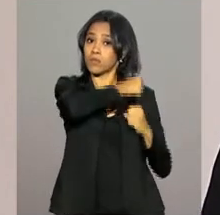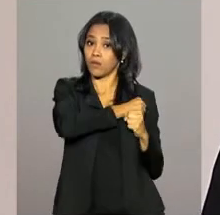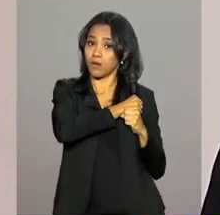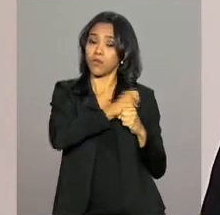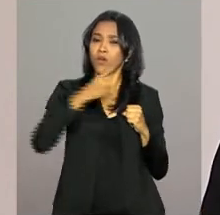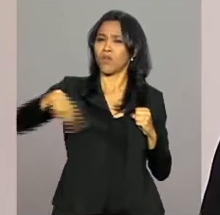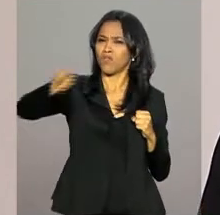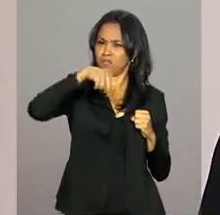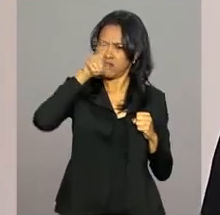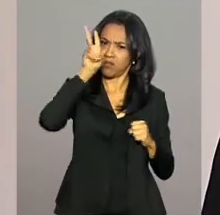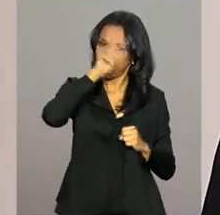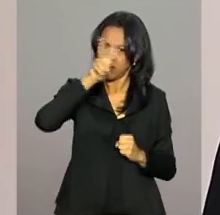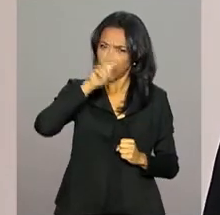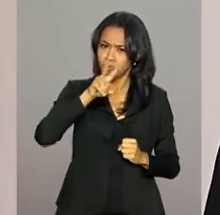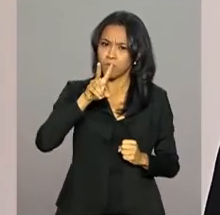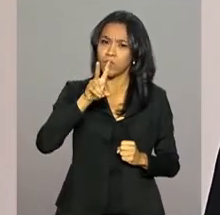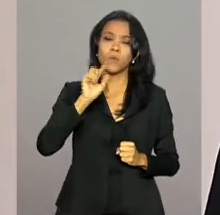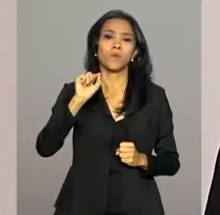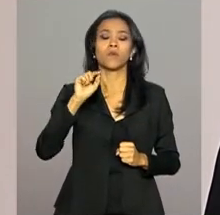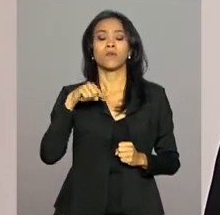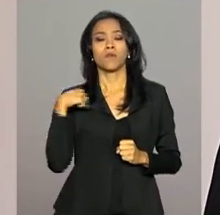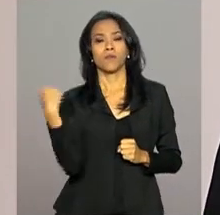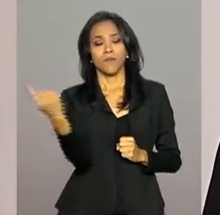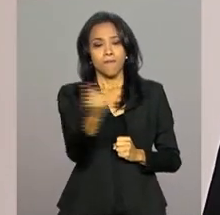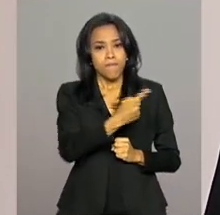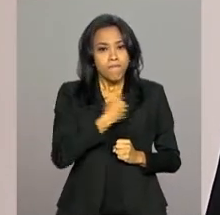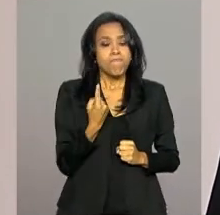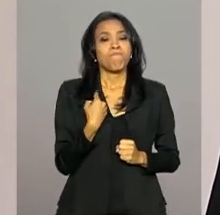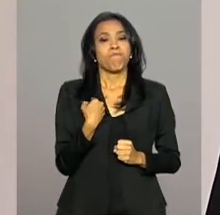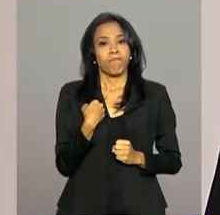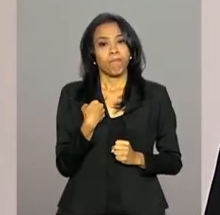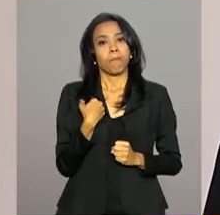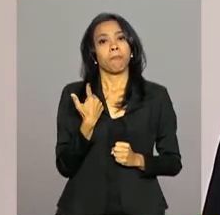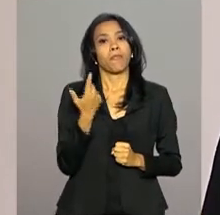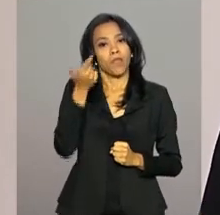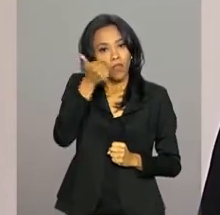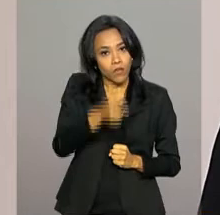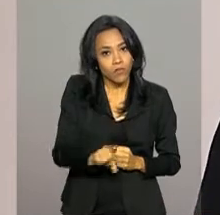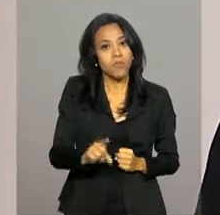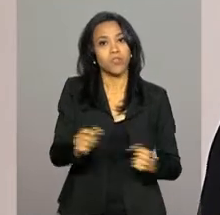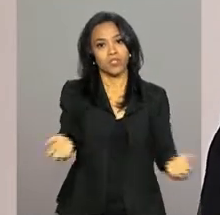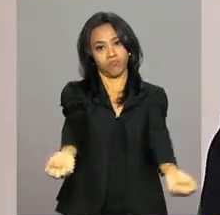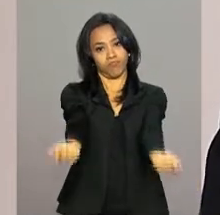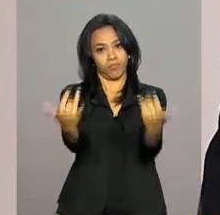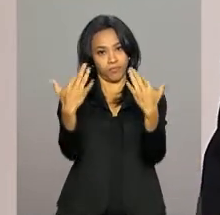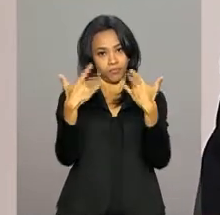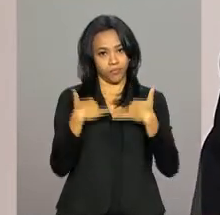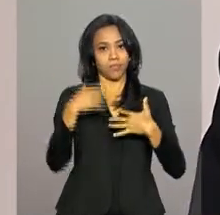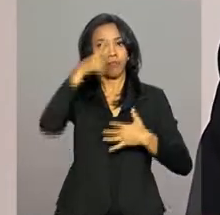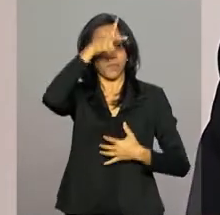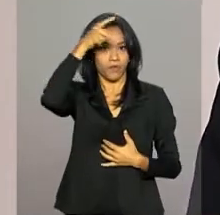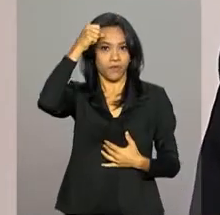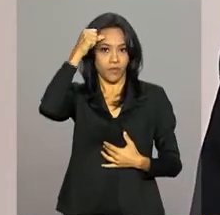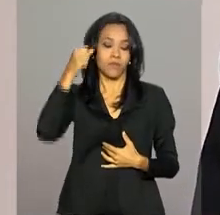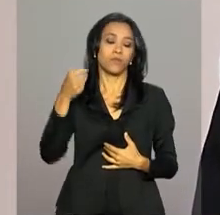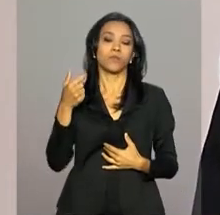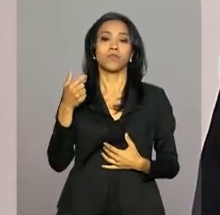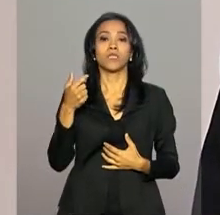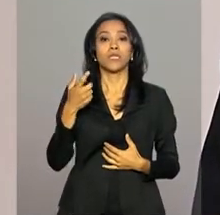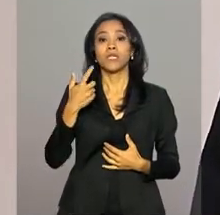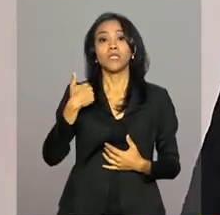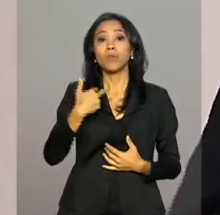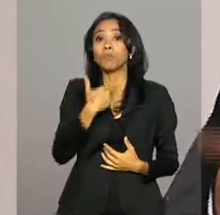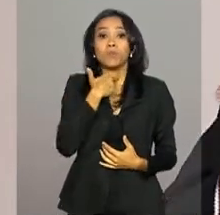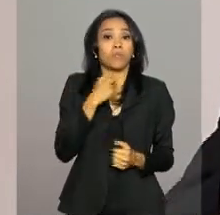vocês se recordam é nós recebemos novamente os prefeitos não podemos fazê-lo em